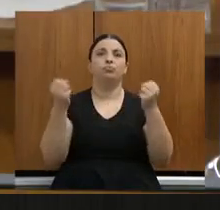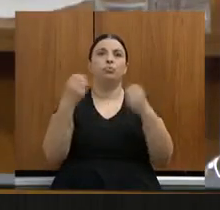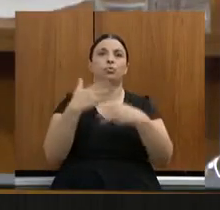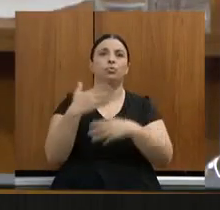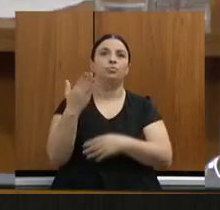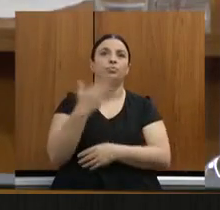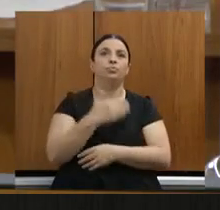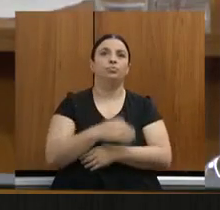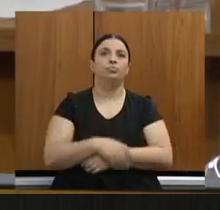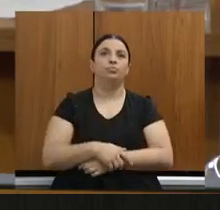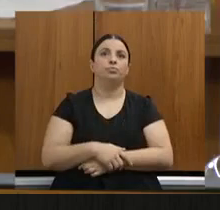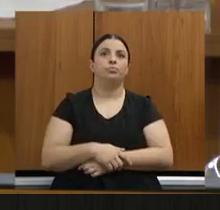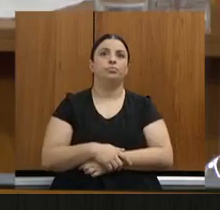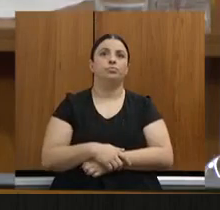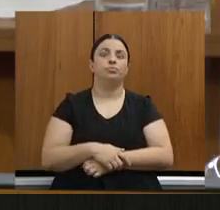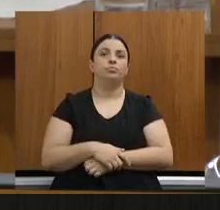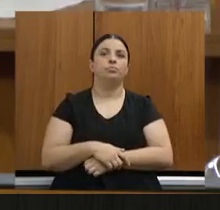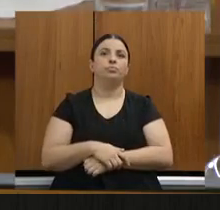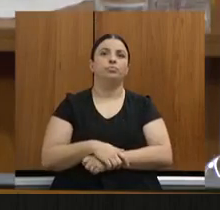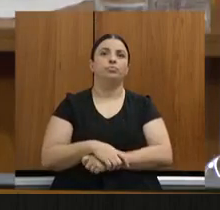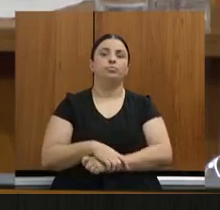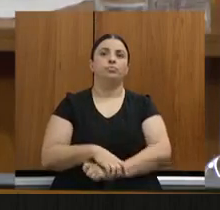E aí